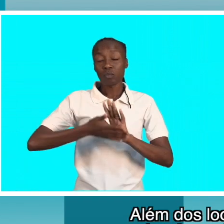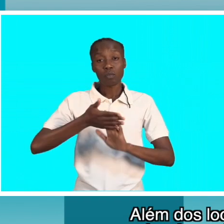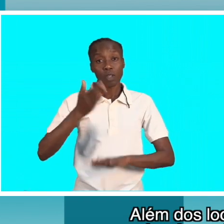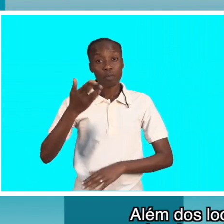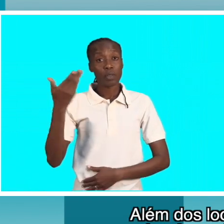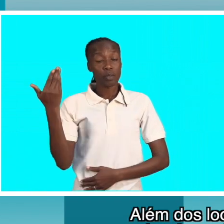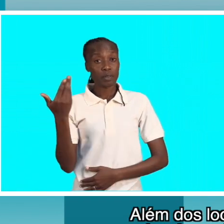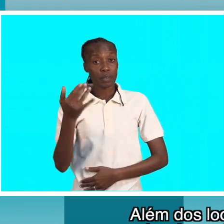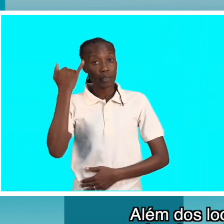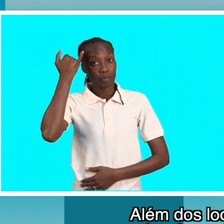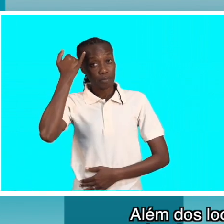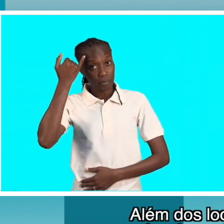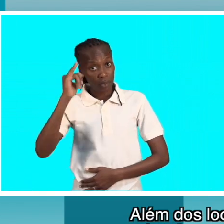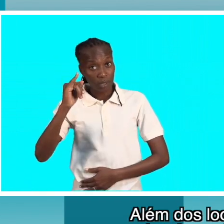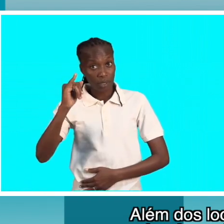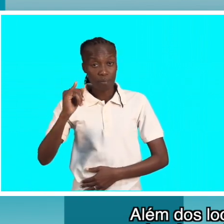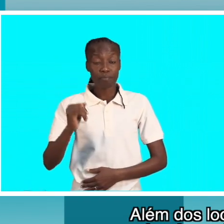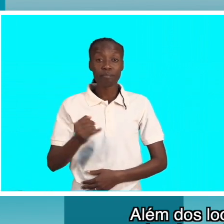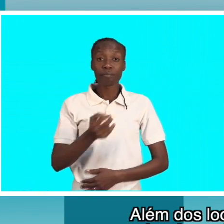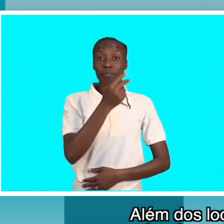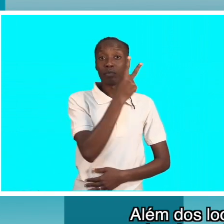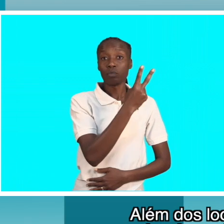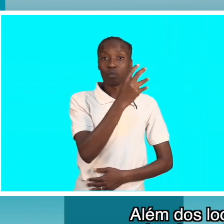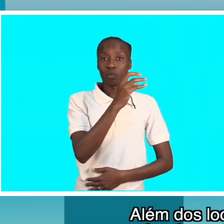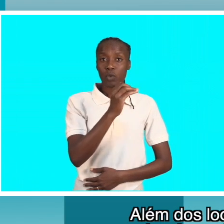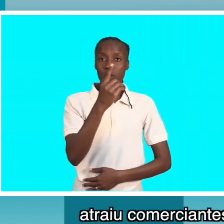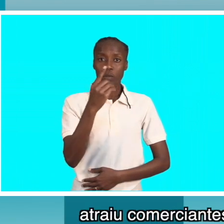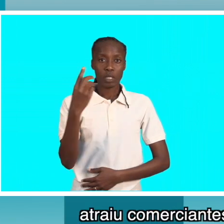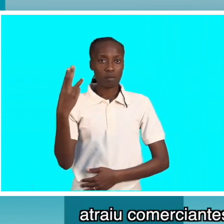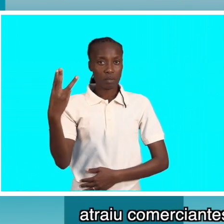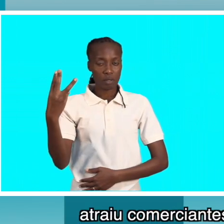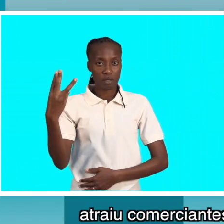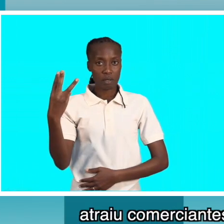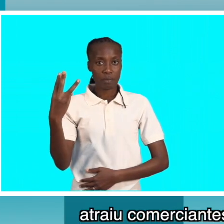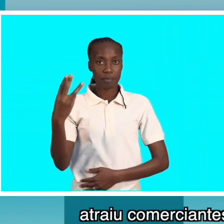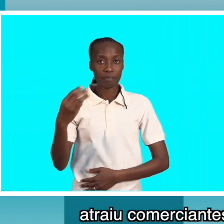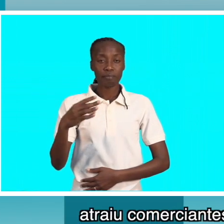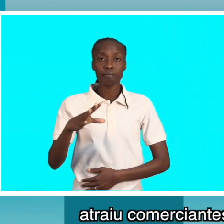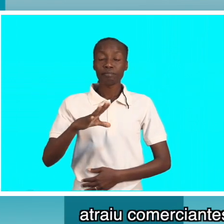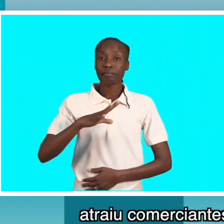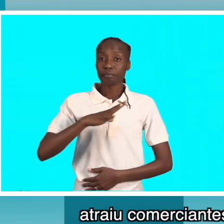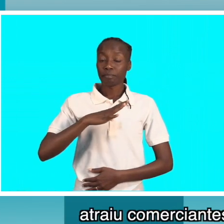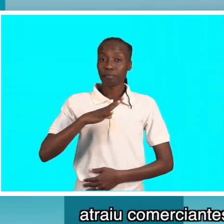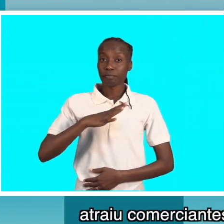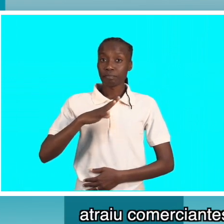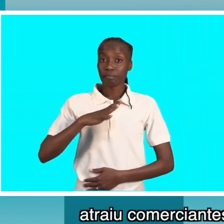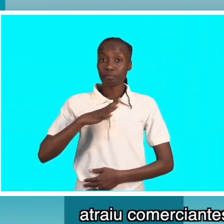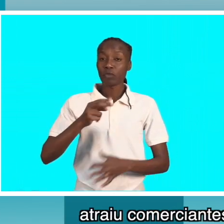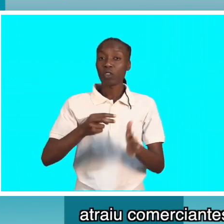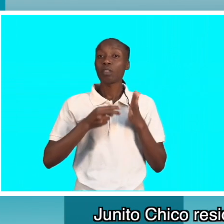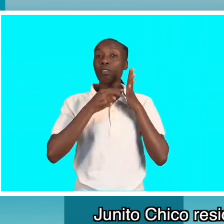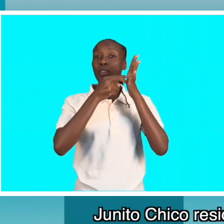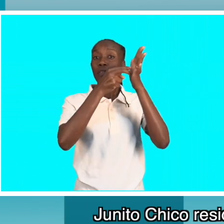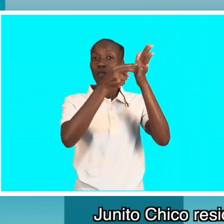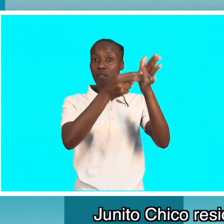dos locais, o Festival Nacional dos Jogos Desportivos Escolar traiu comerciantes de outras províncias do país.